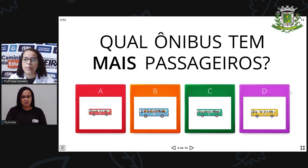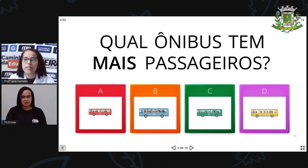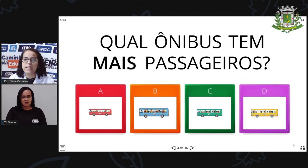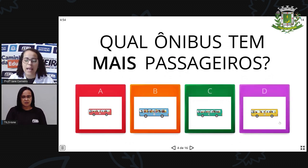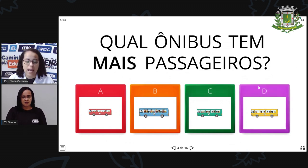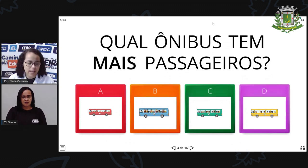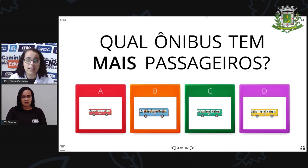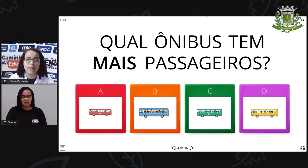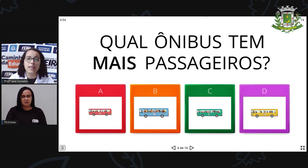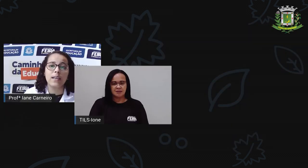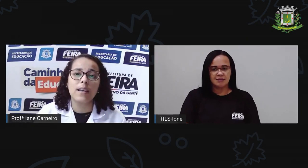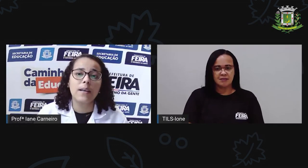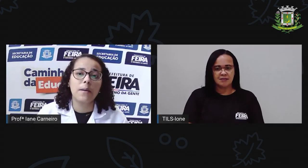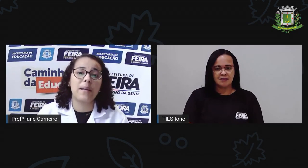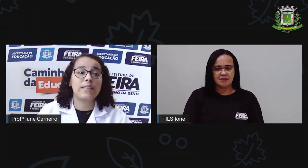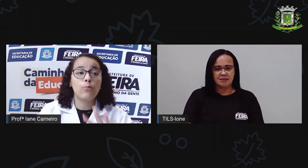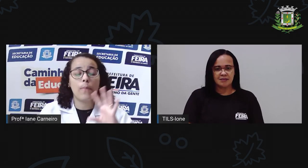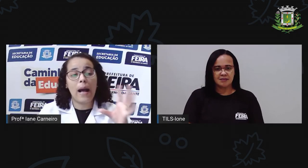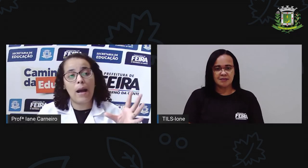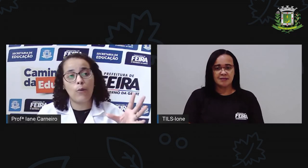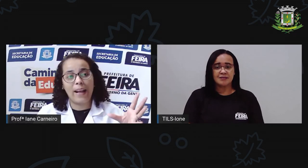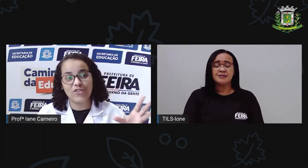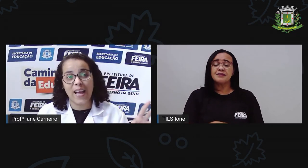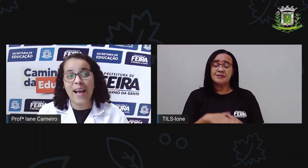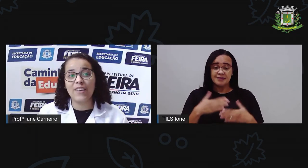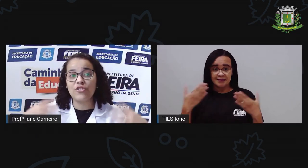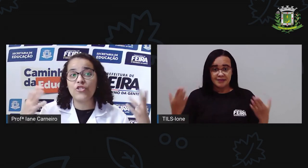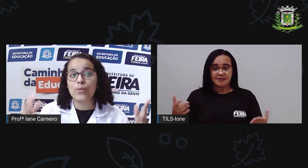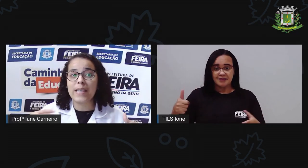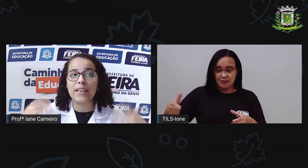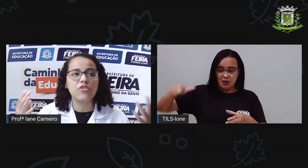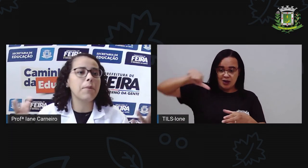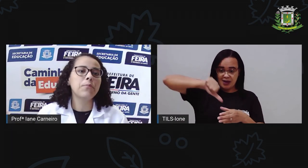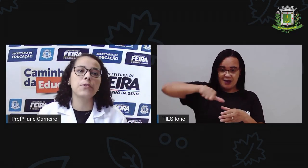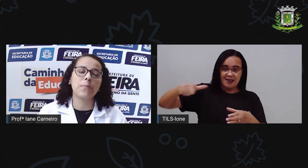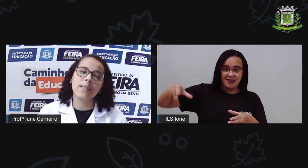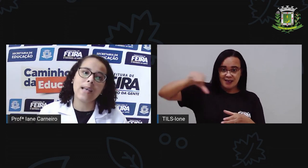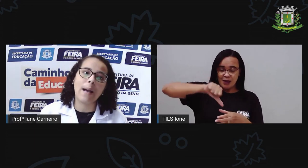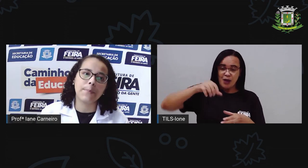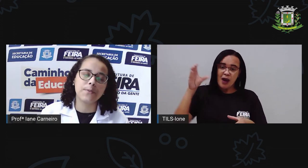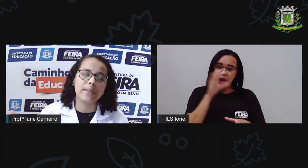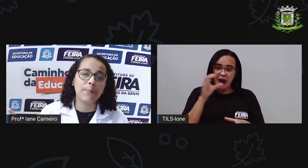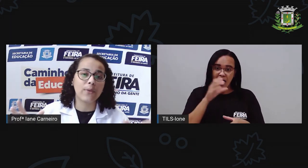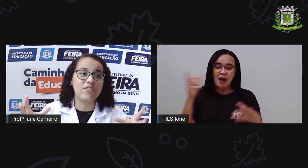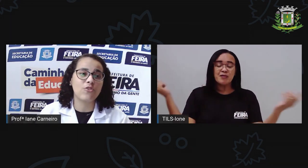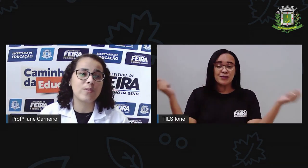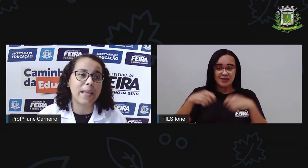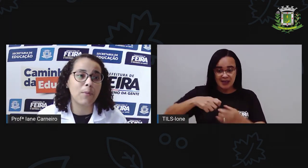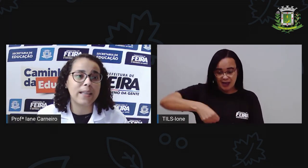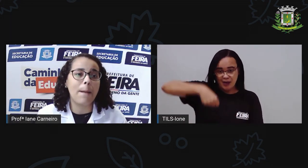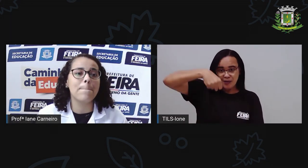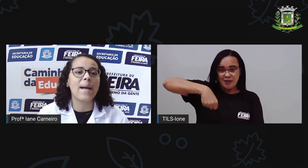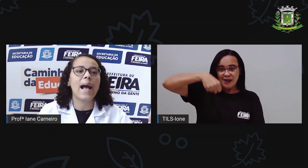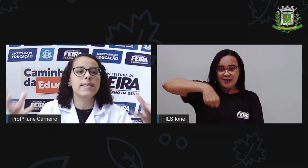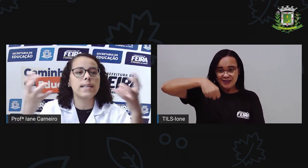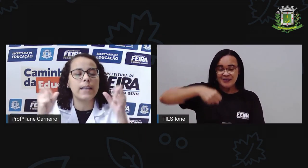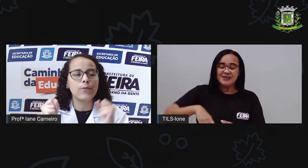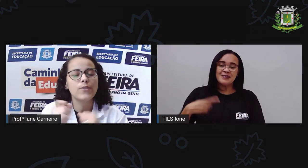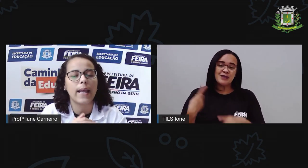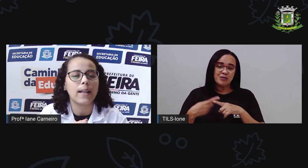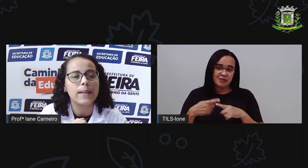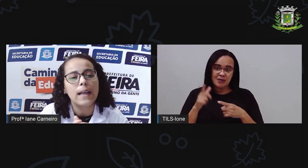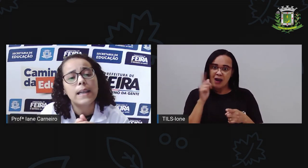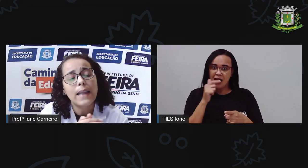deixa eu encerrar aqui. Mas a jarra, a gente consegue encher muito mais rápido, né? Porque a gente consegue botar mais